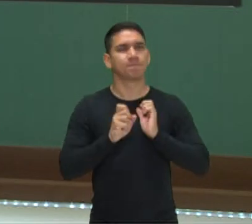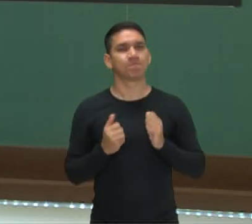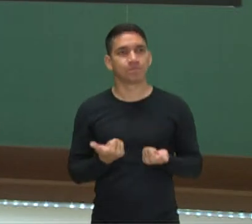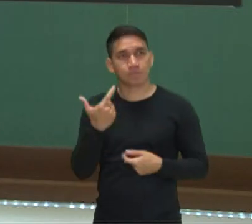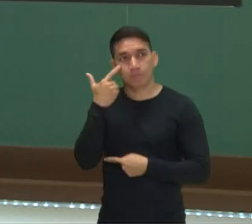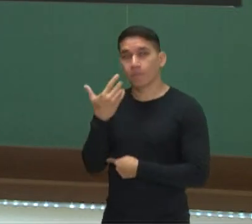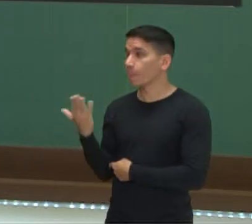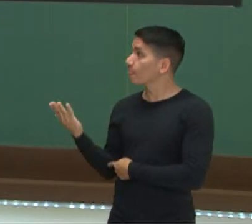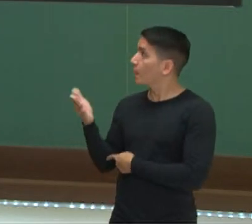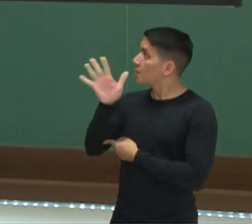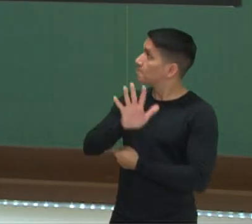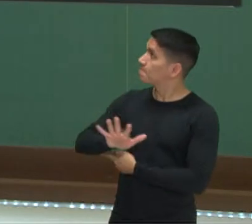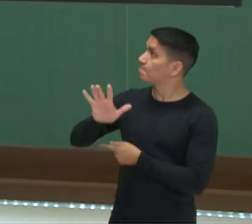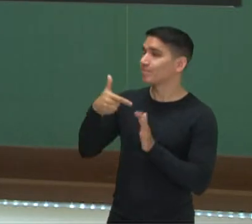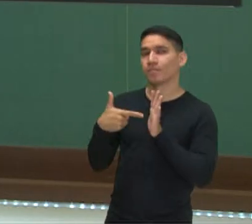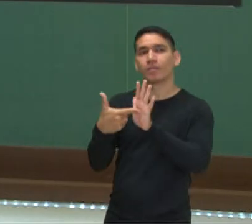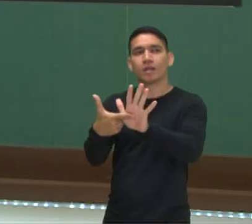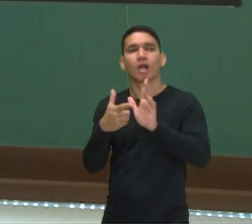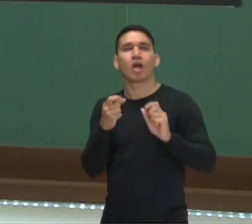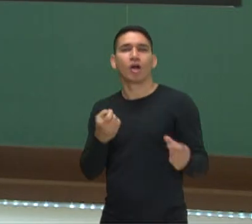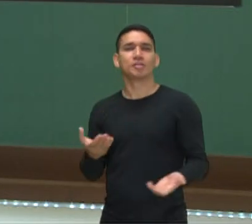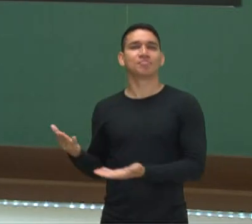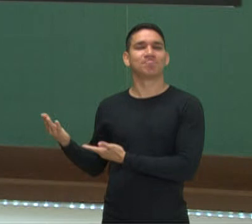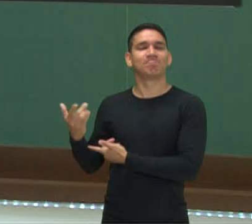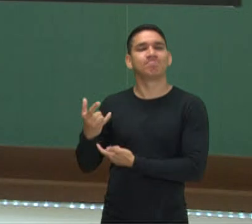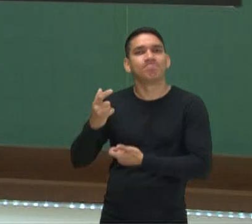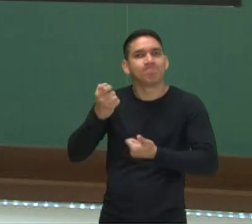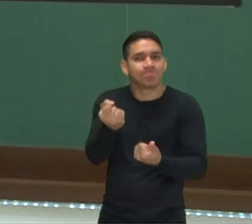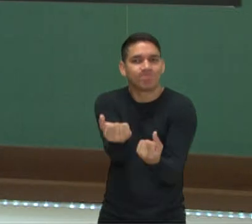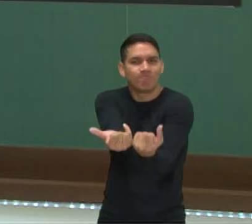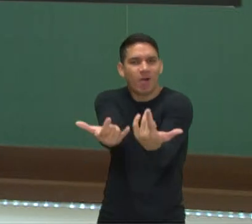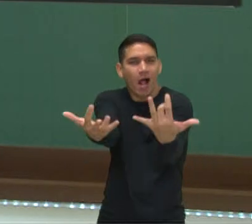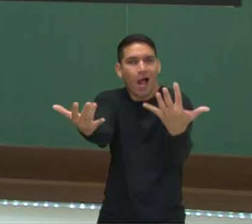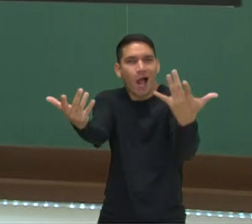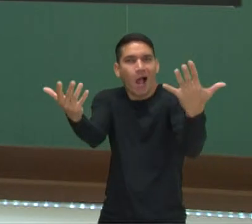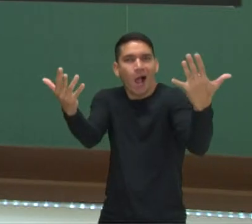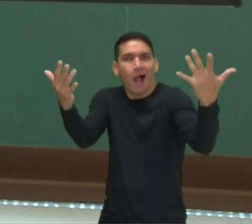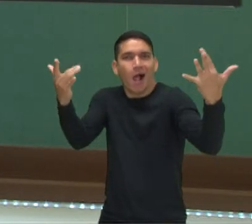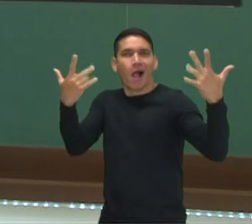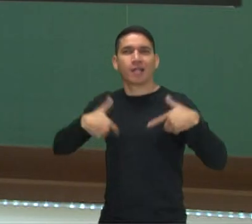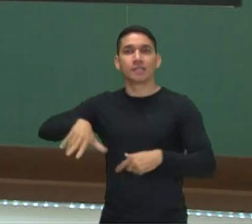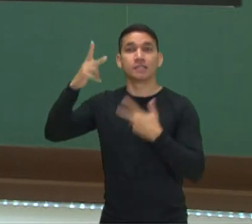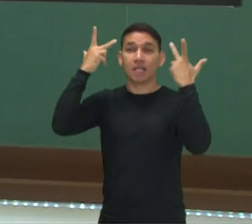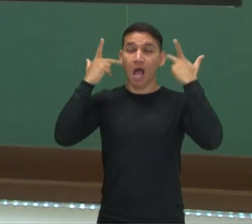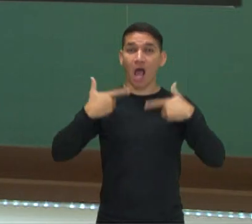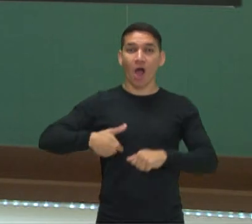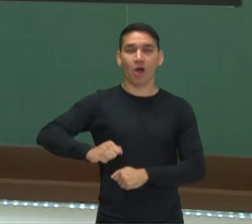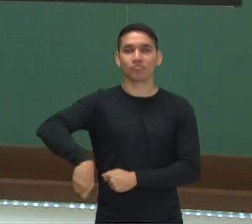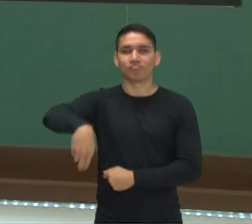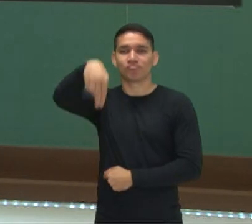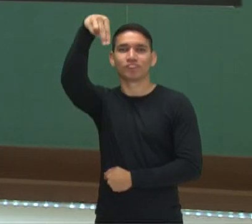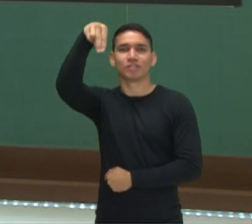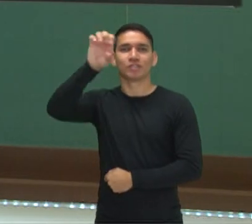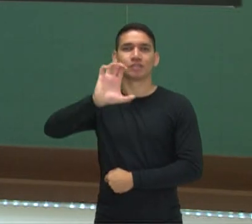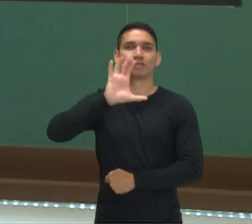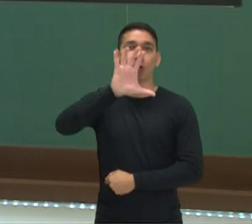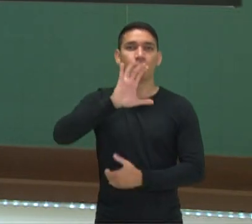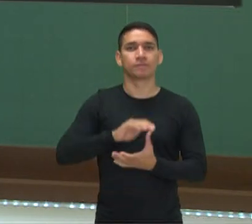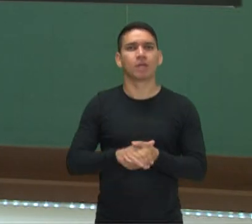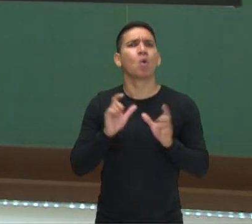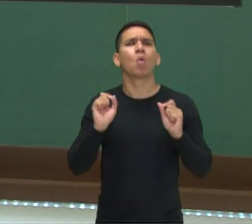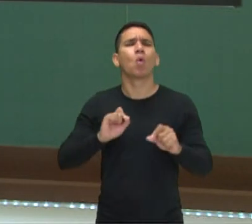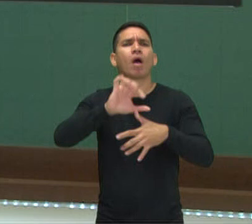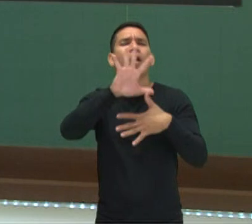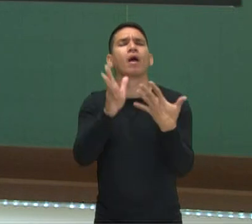aqui nós temos imagens já que trazem para nós essa ideia de riqueza natural da região norte. E aí, o que é a Amazônia Legal?